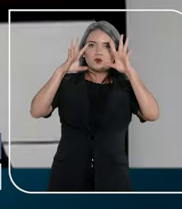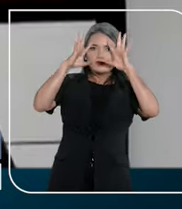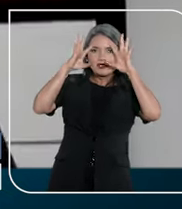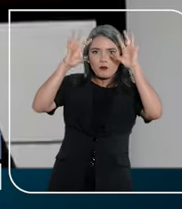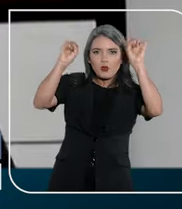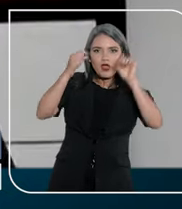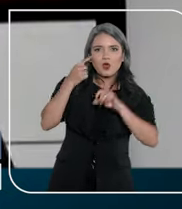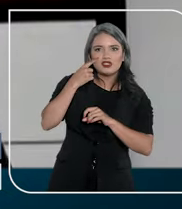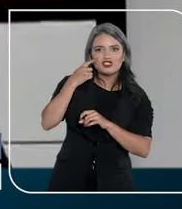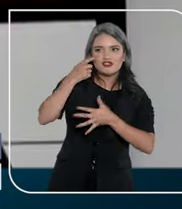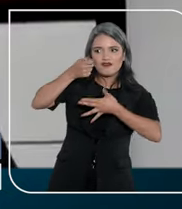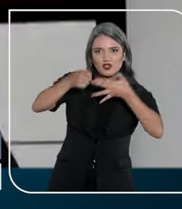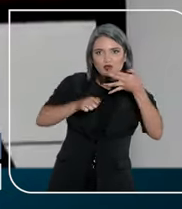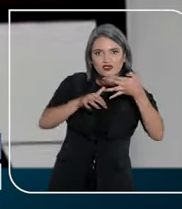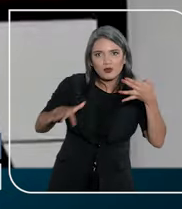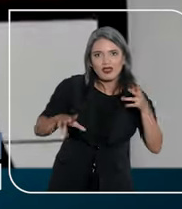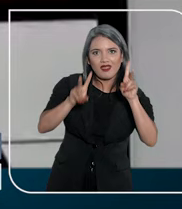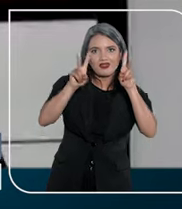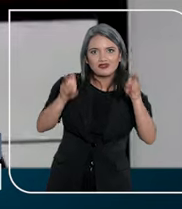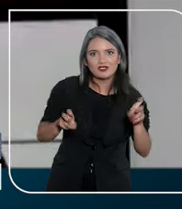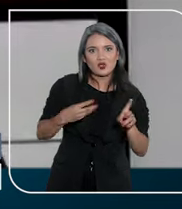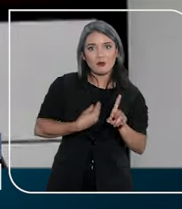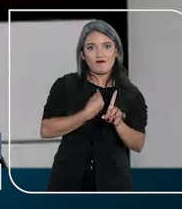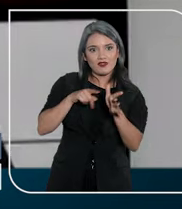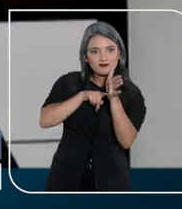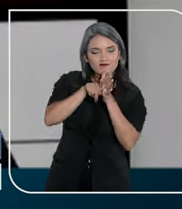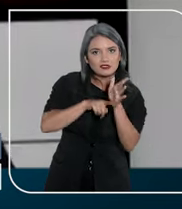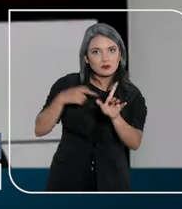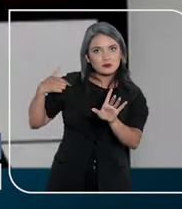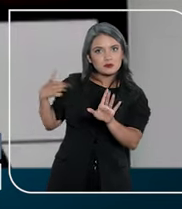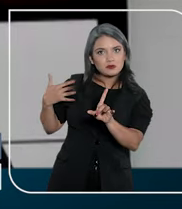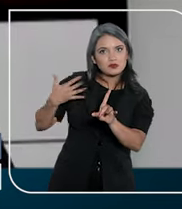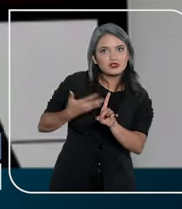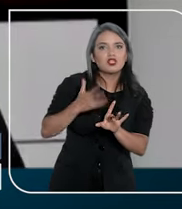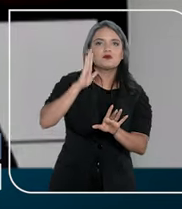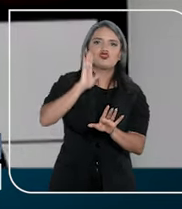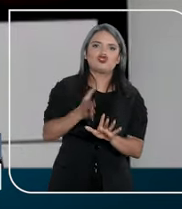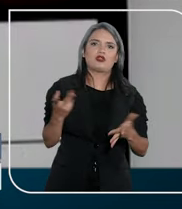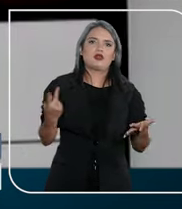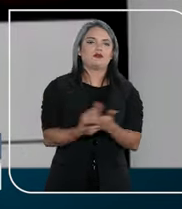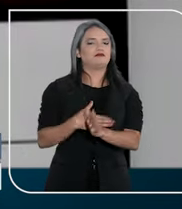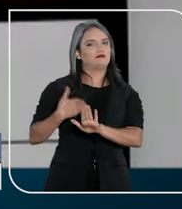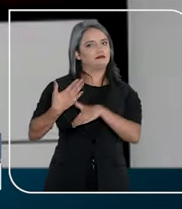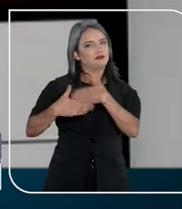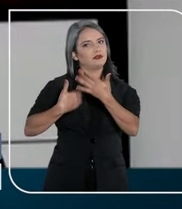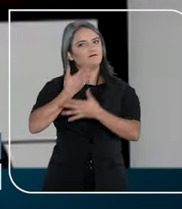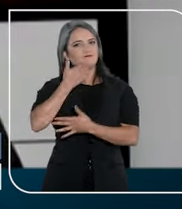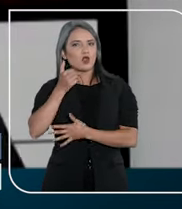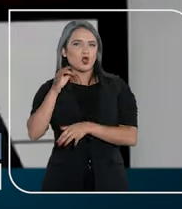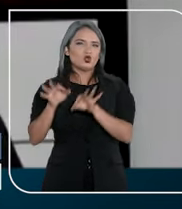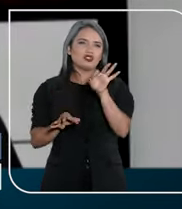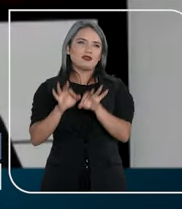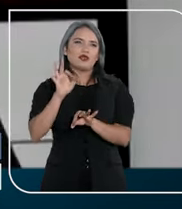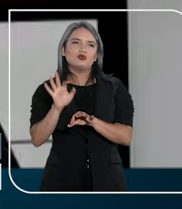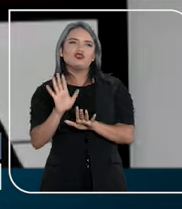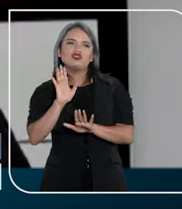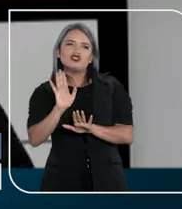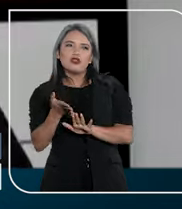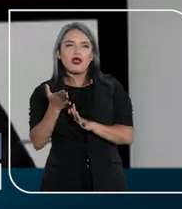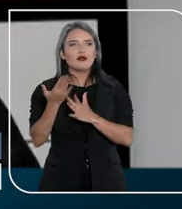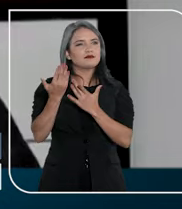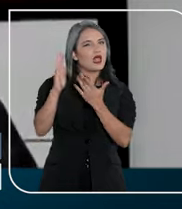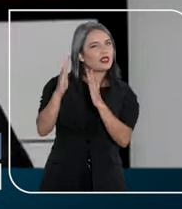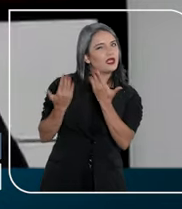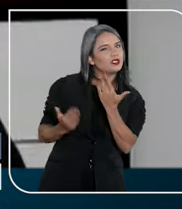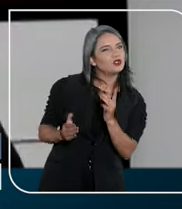à investigação social já é fruto de muita evolução, de muito amadurecimento do próprio Poder Judiciário, que reconhece que